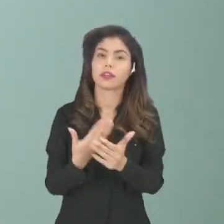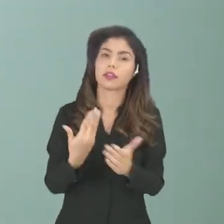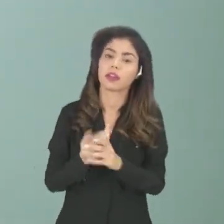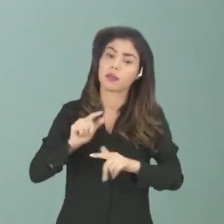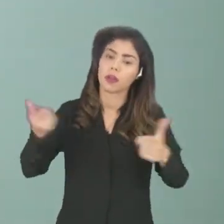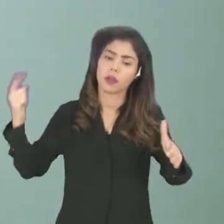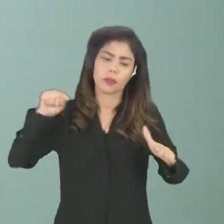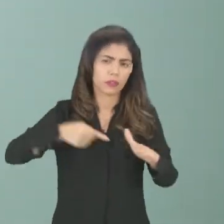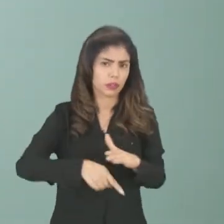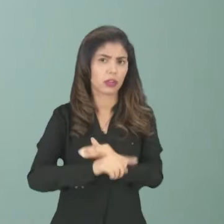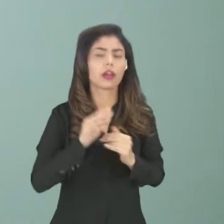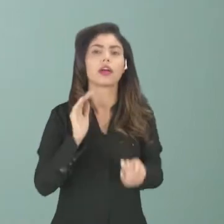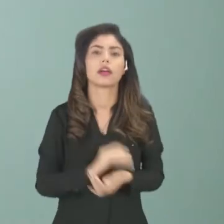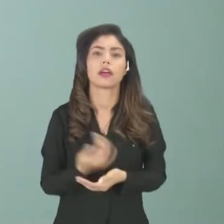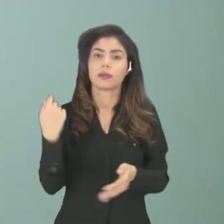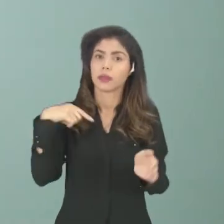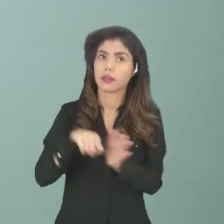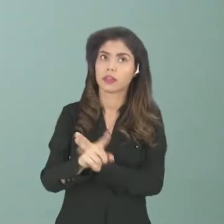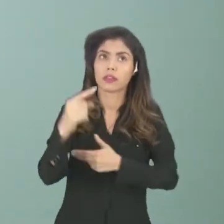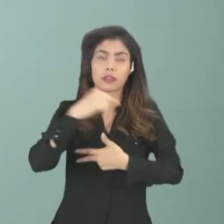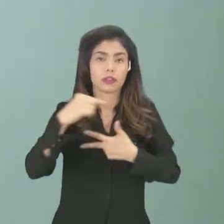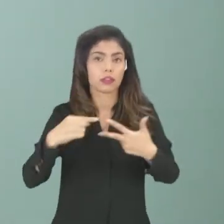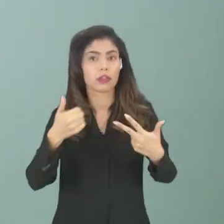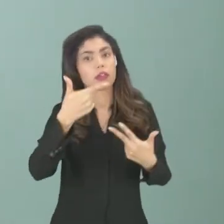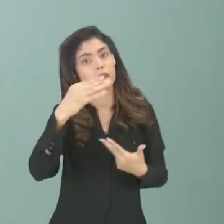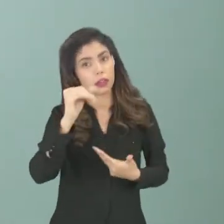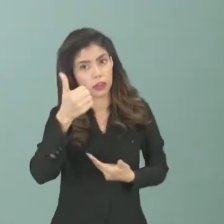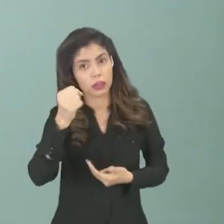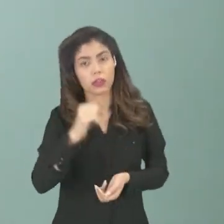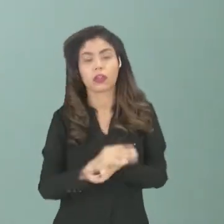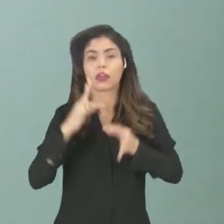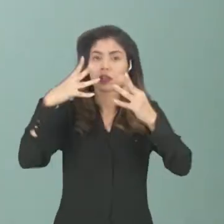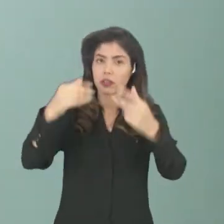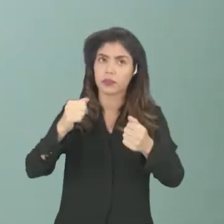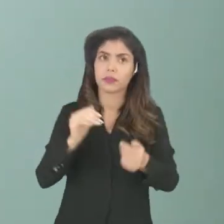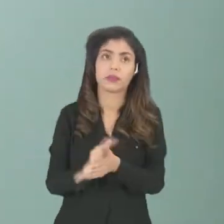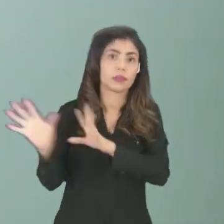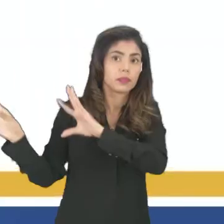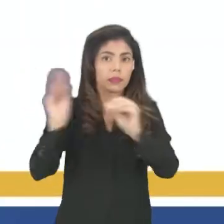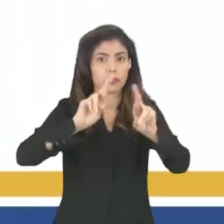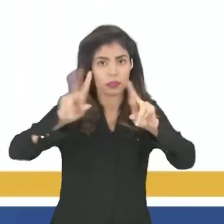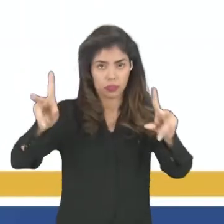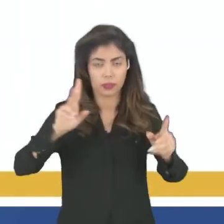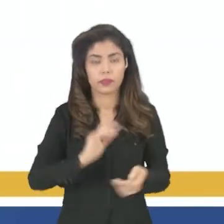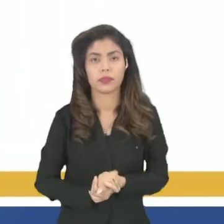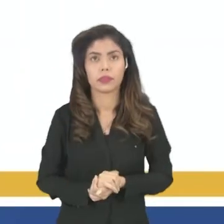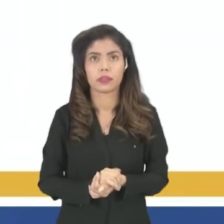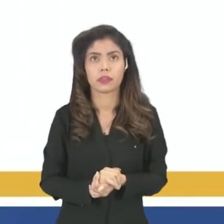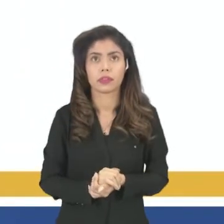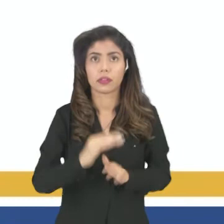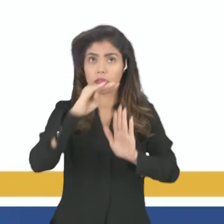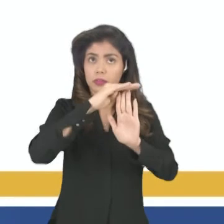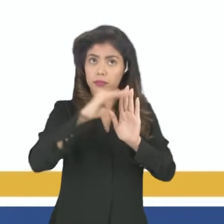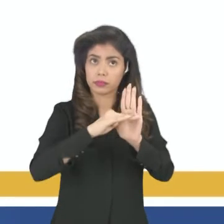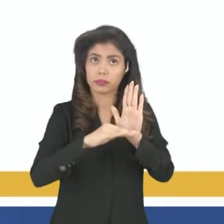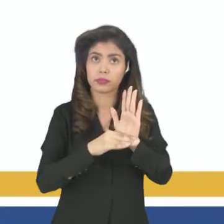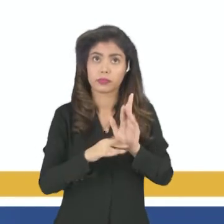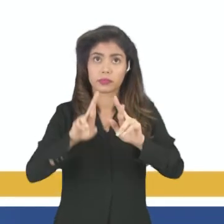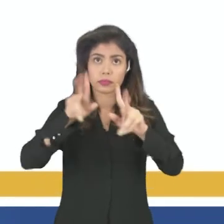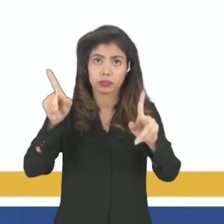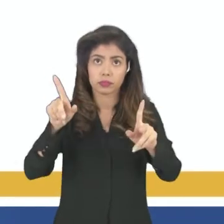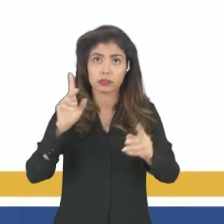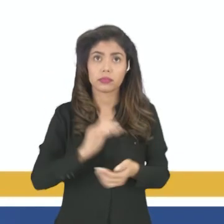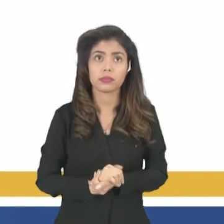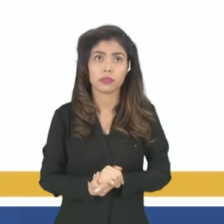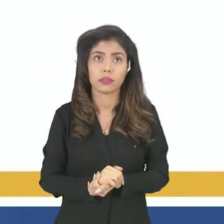maior profundidade. A questão do Enem de 2018 é bem mais complexa, traz essa diferença. Então, os trechos apresentam divergências